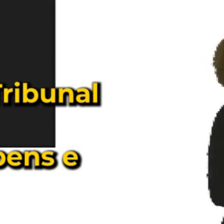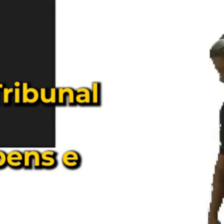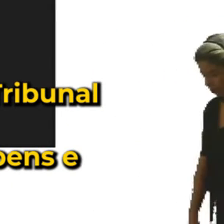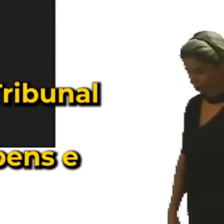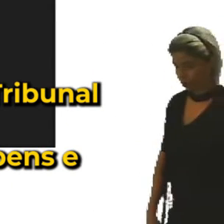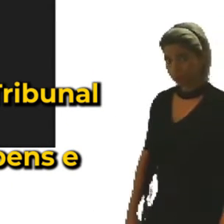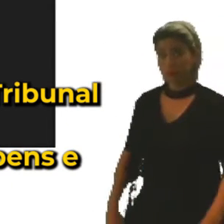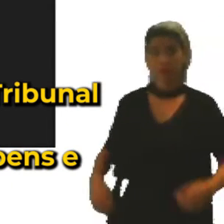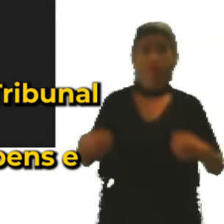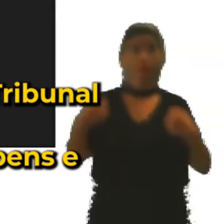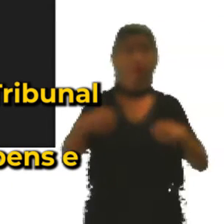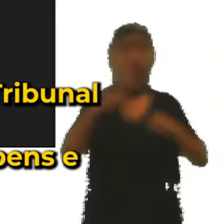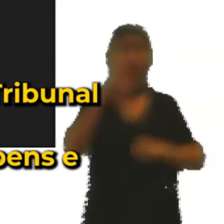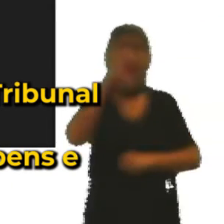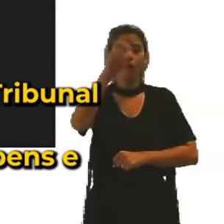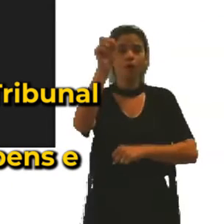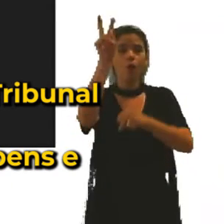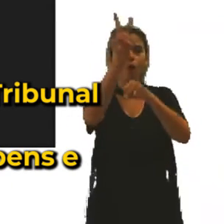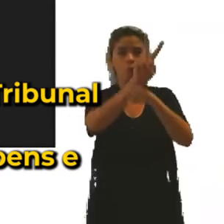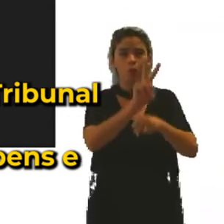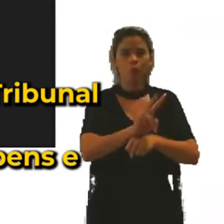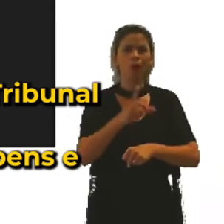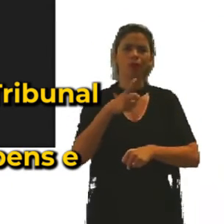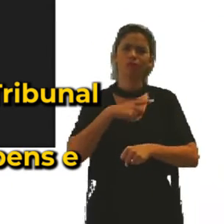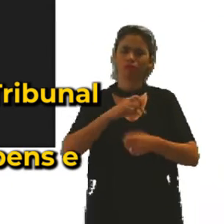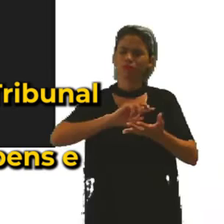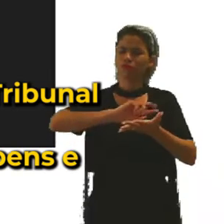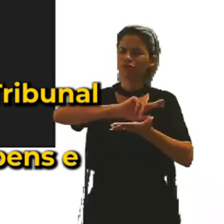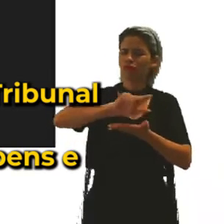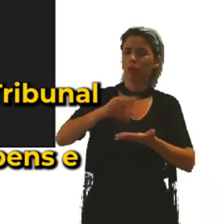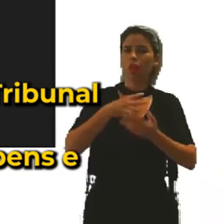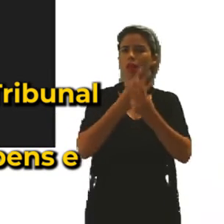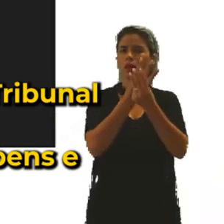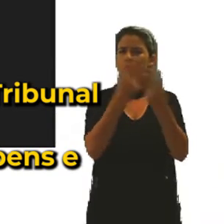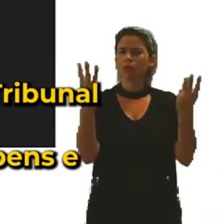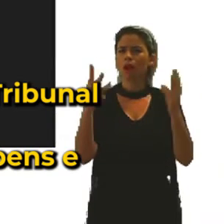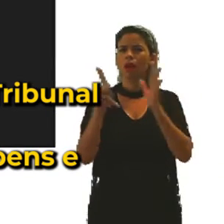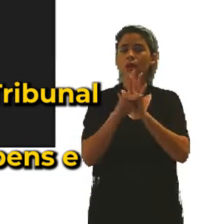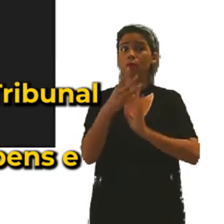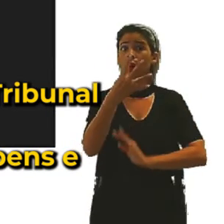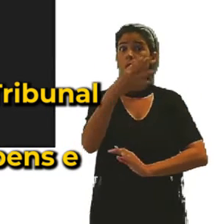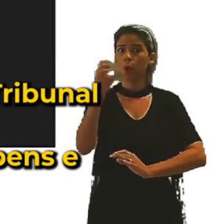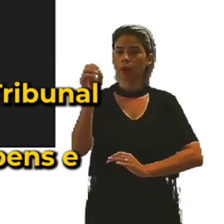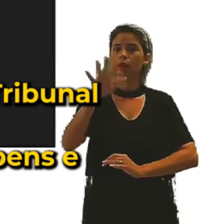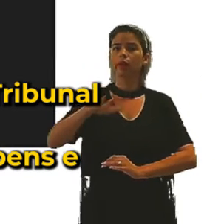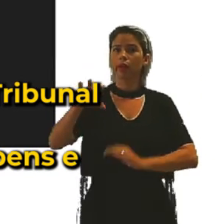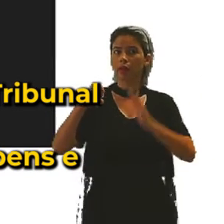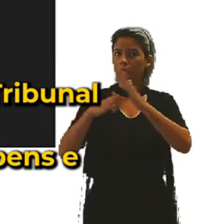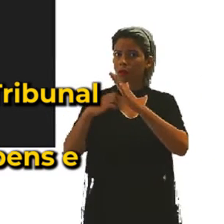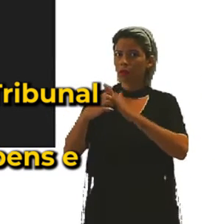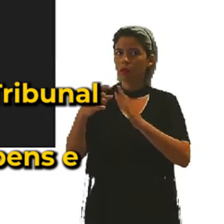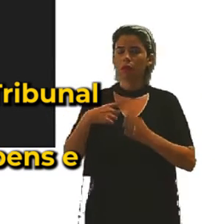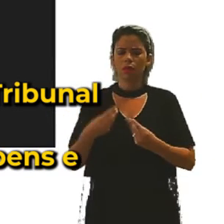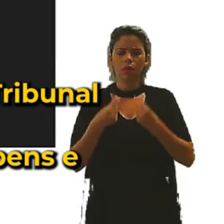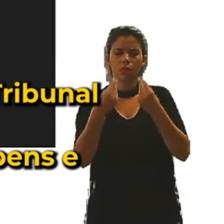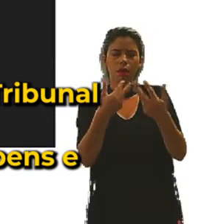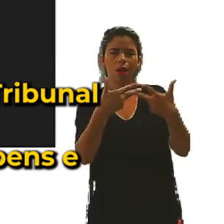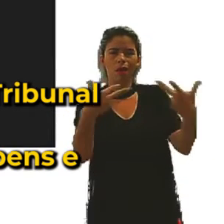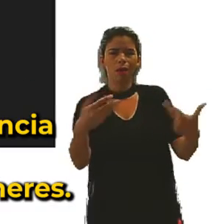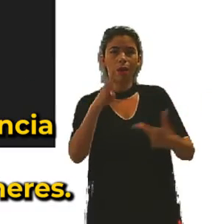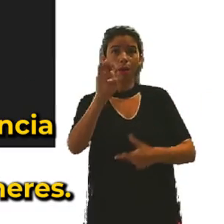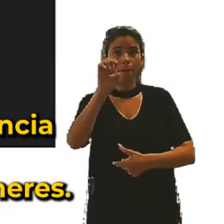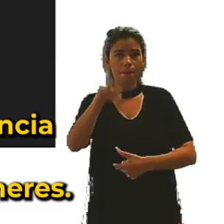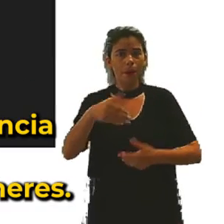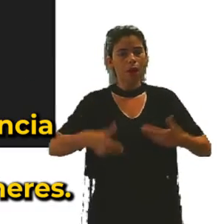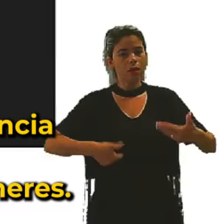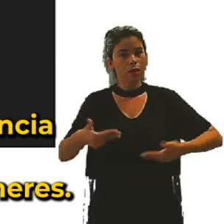fez um mapeamento que está no site do Tribunal de Justiça de mais de 400 instituições que prestam bens e serviços, né, para as